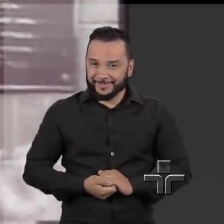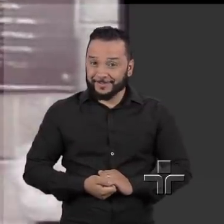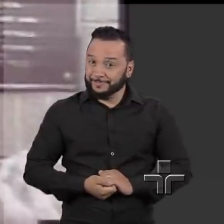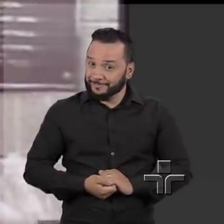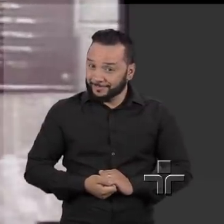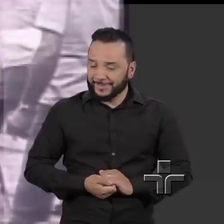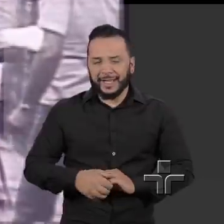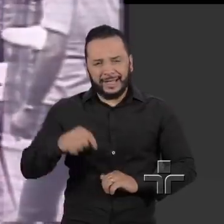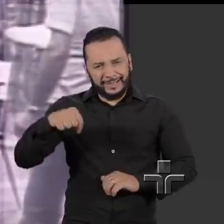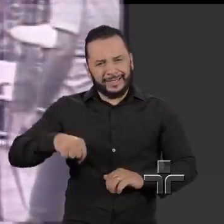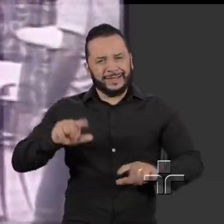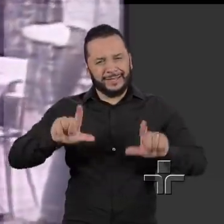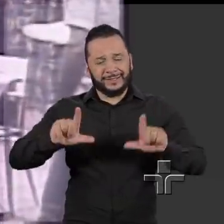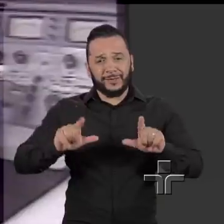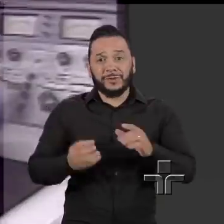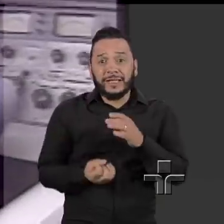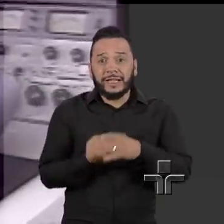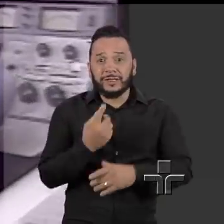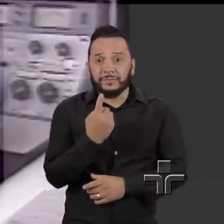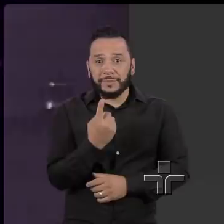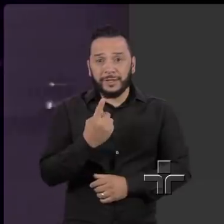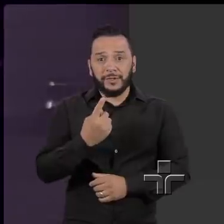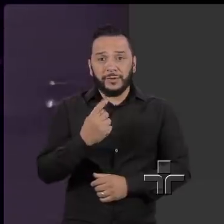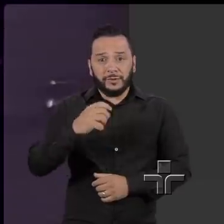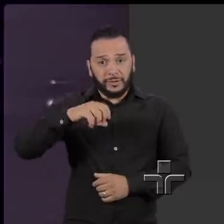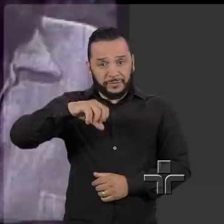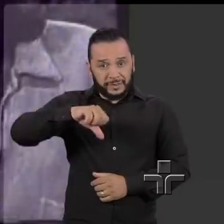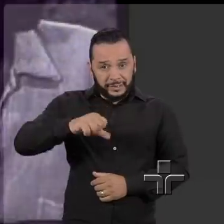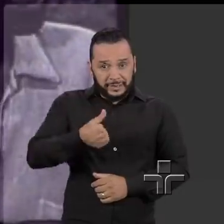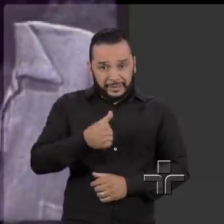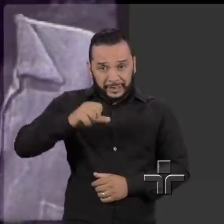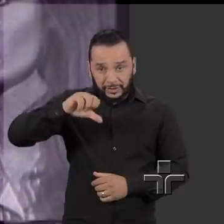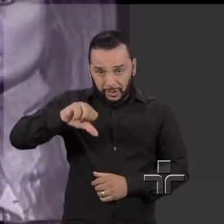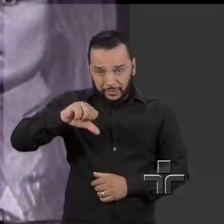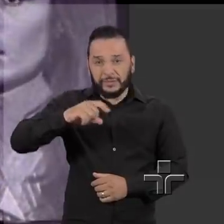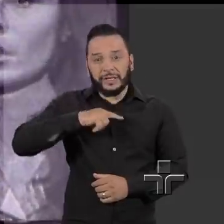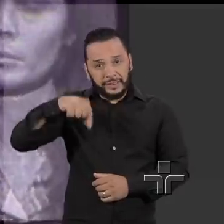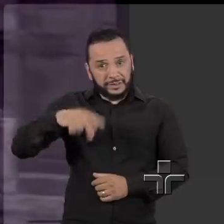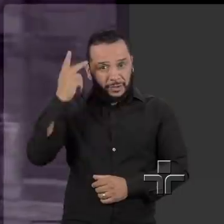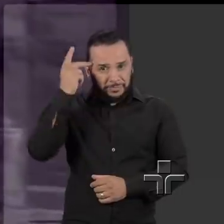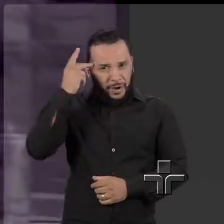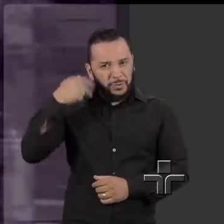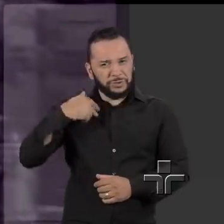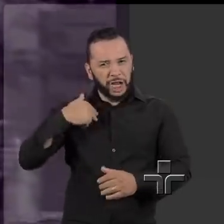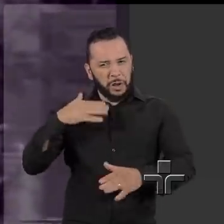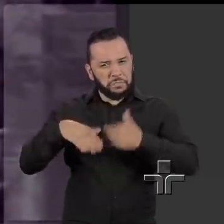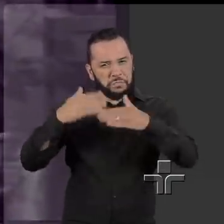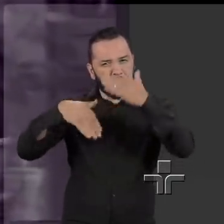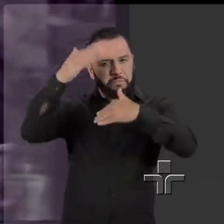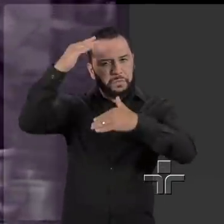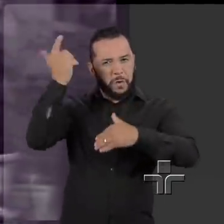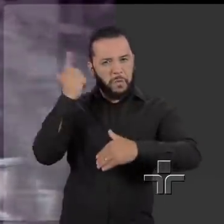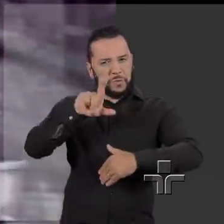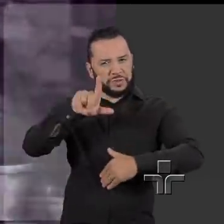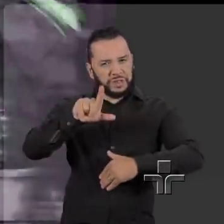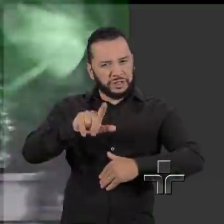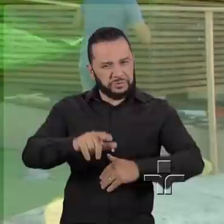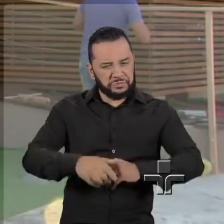A emissora, que nasceu em 1969 em São Paulo, ultrapassou fronteiras.